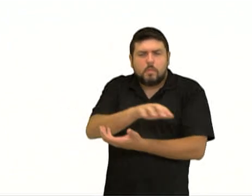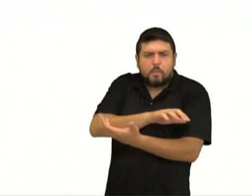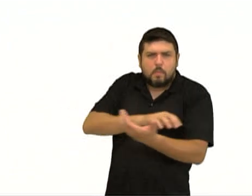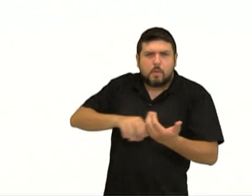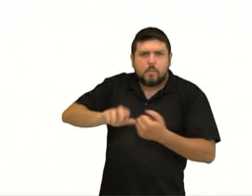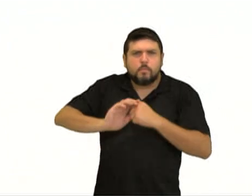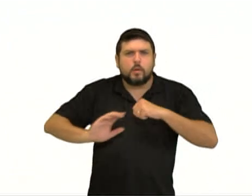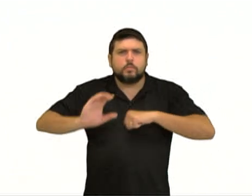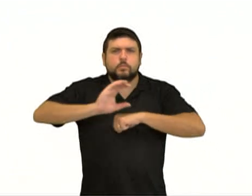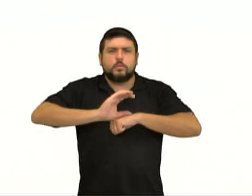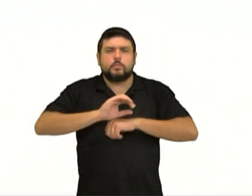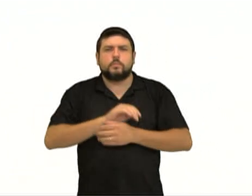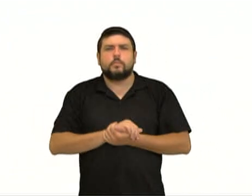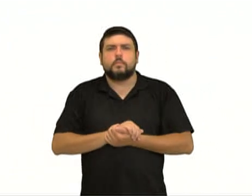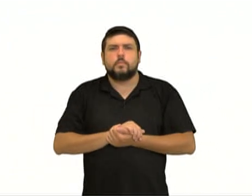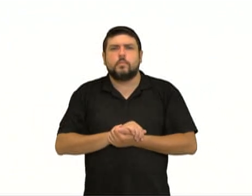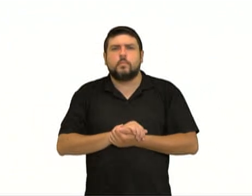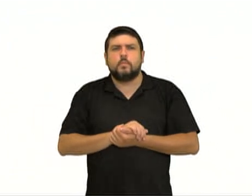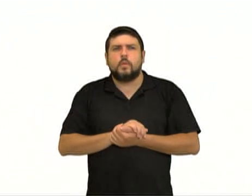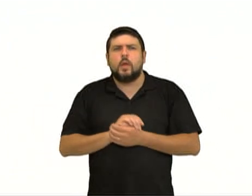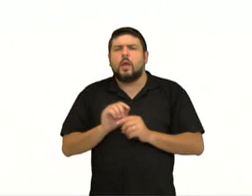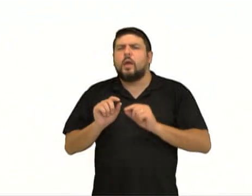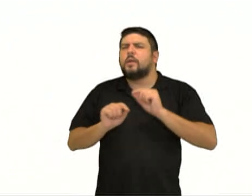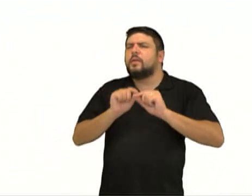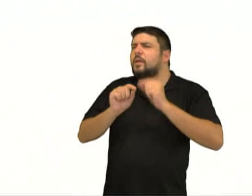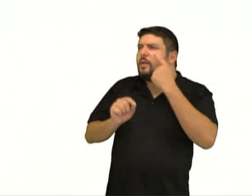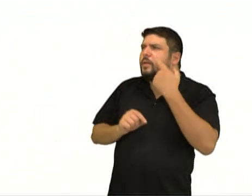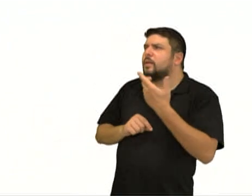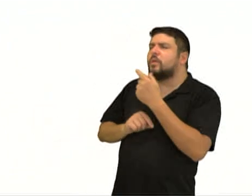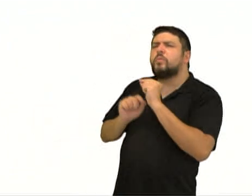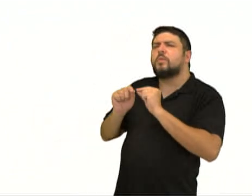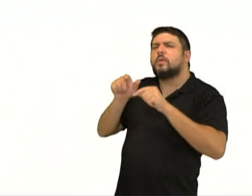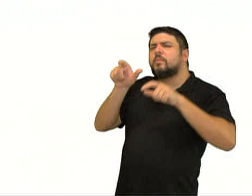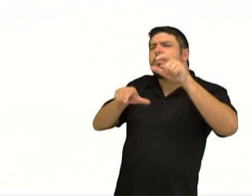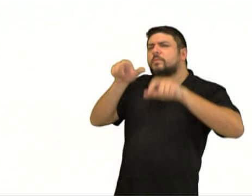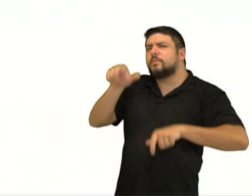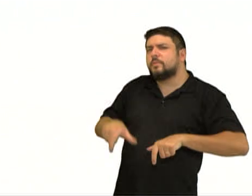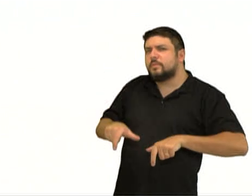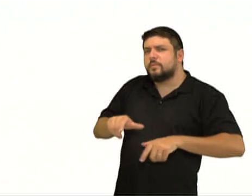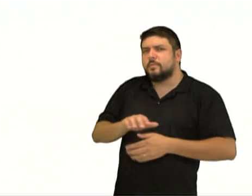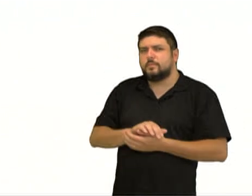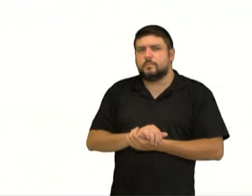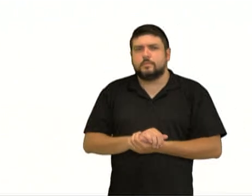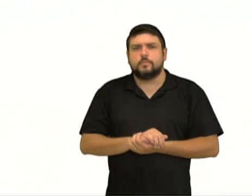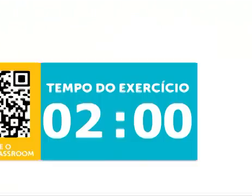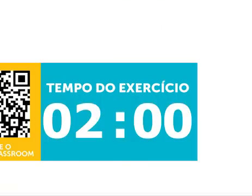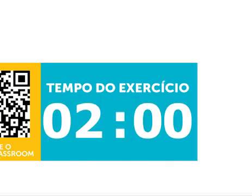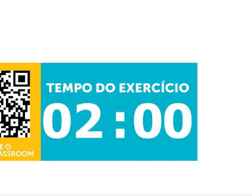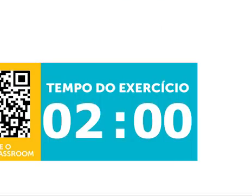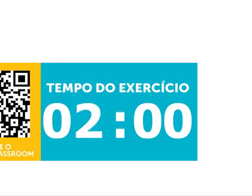32. Quais os personagens que estão representados nessa imagem? Preste bem atenção.